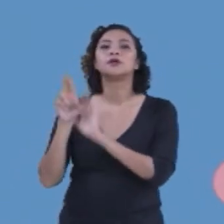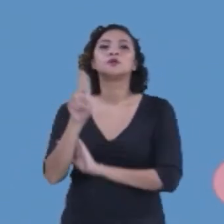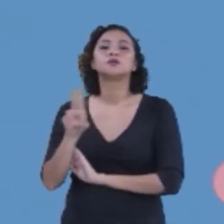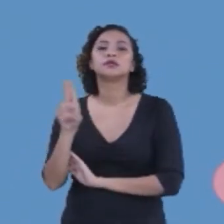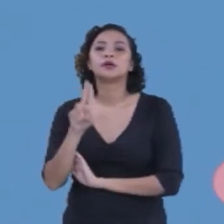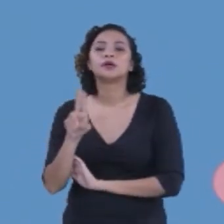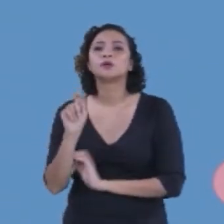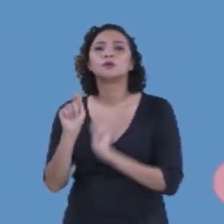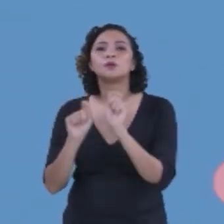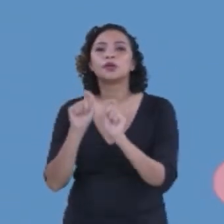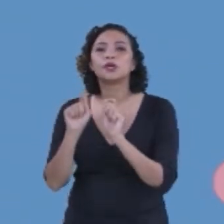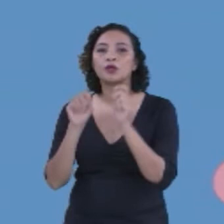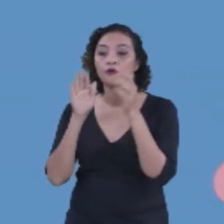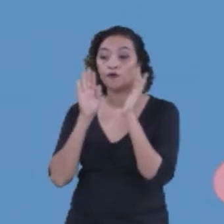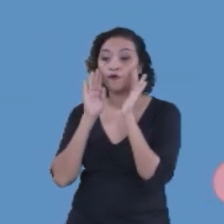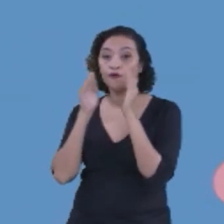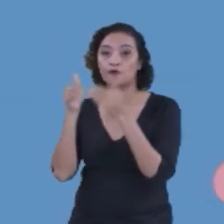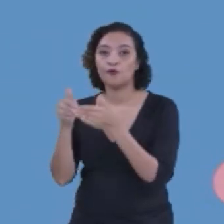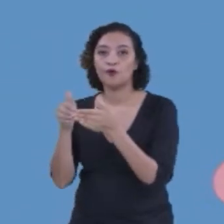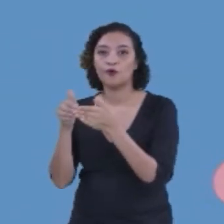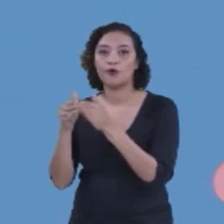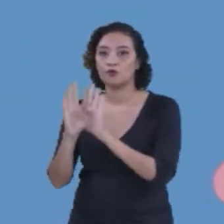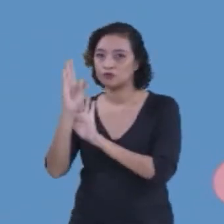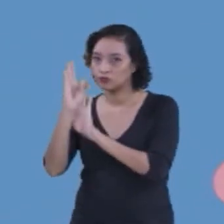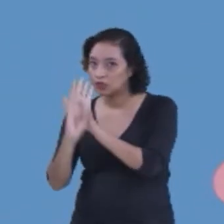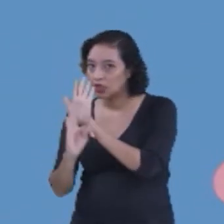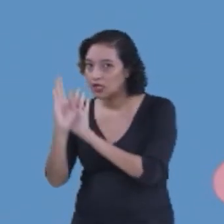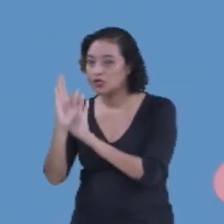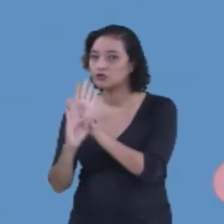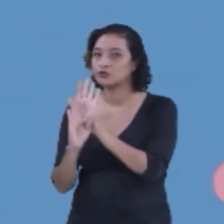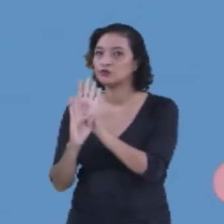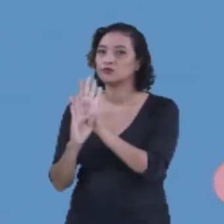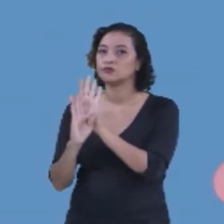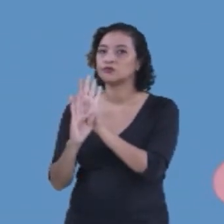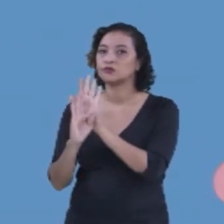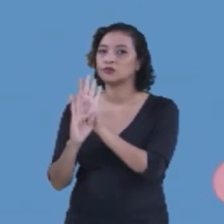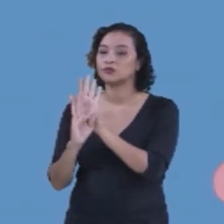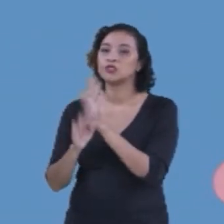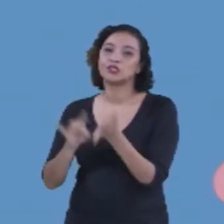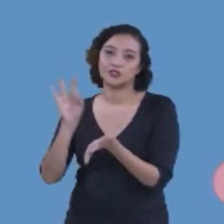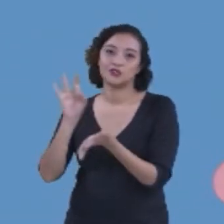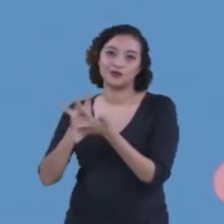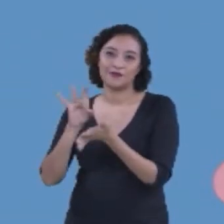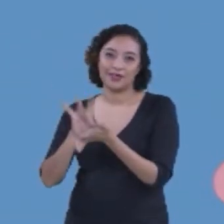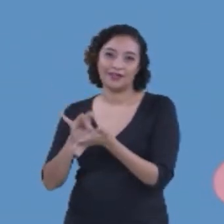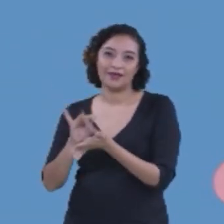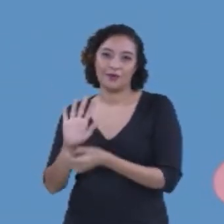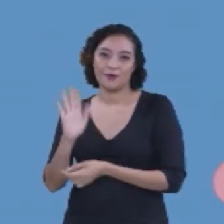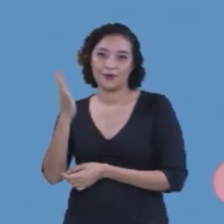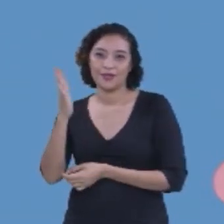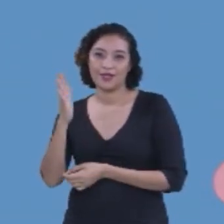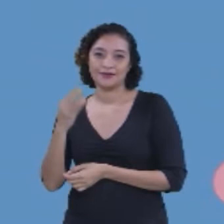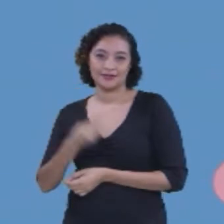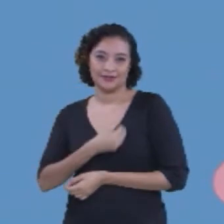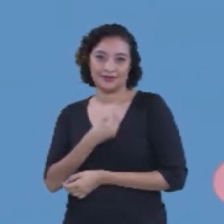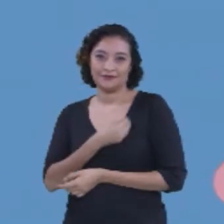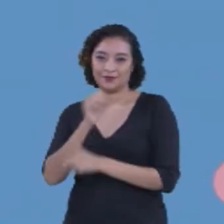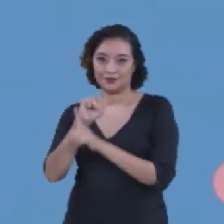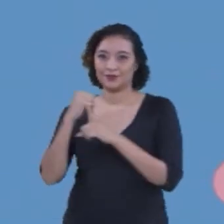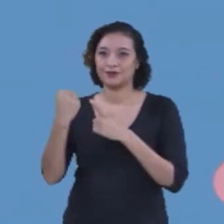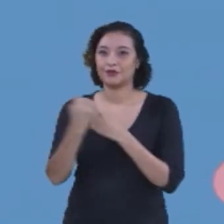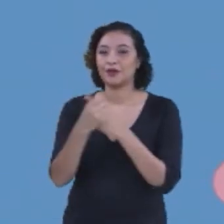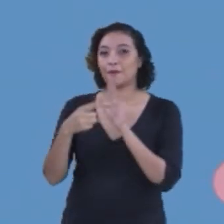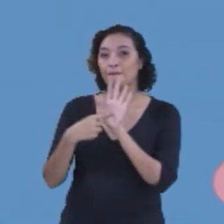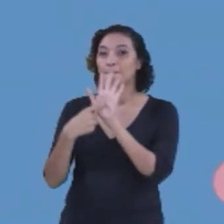referir aos textos que efetivam a vida em sociedade e apresentam